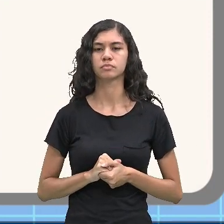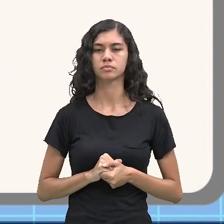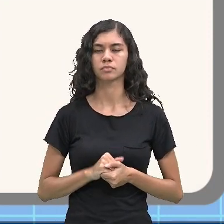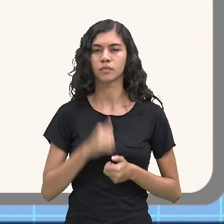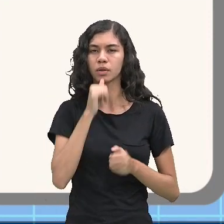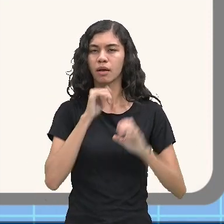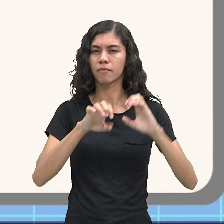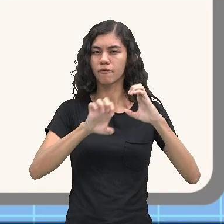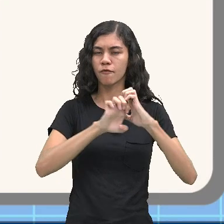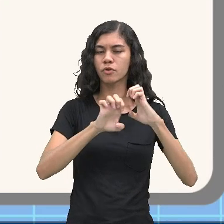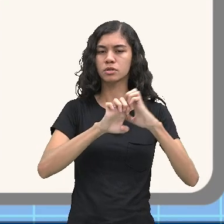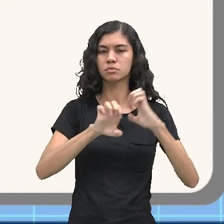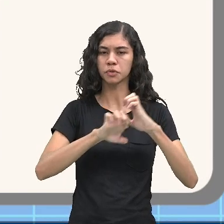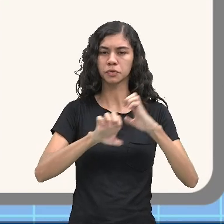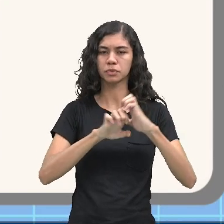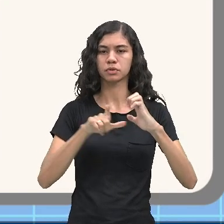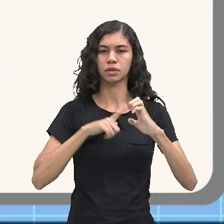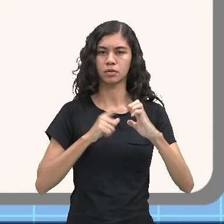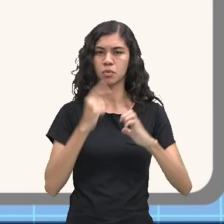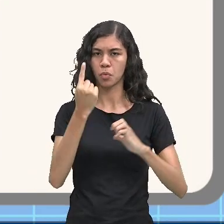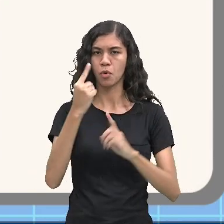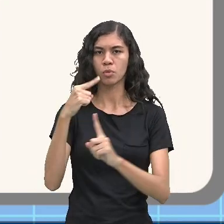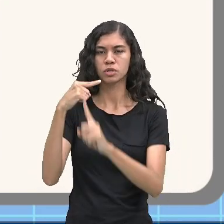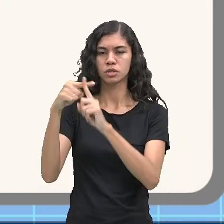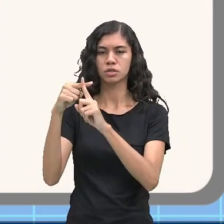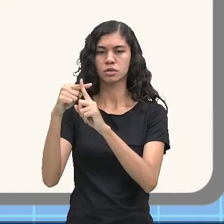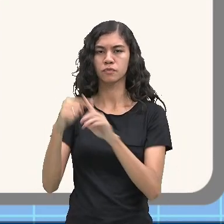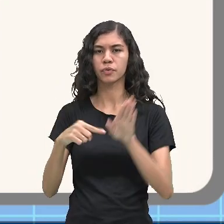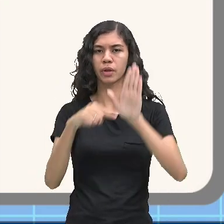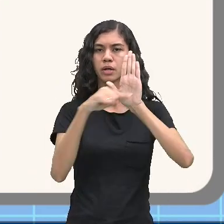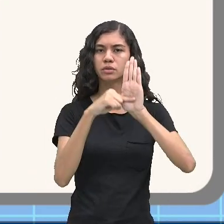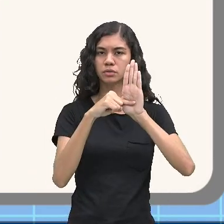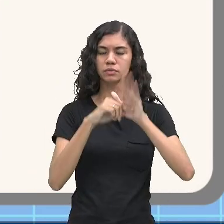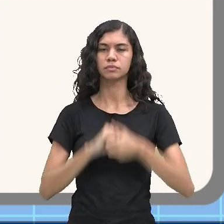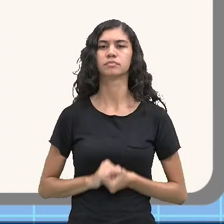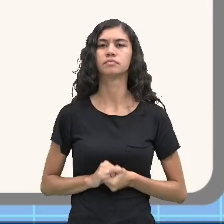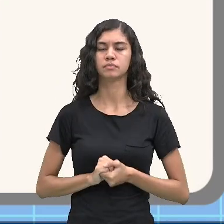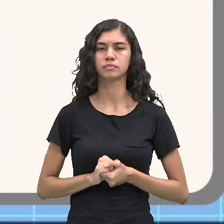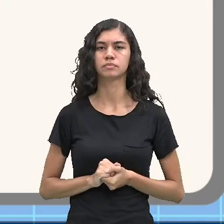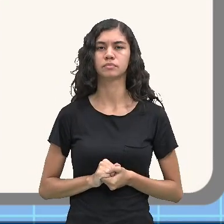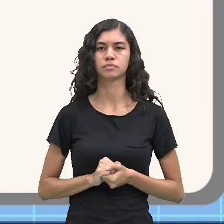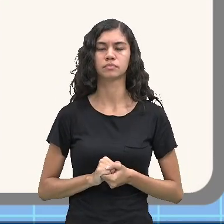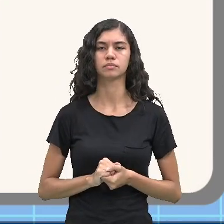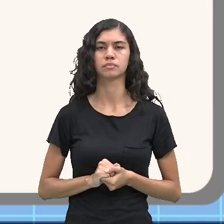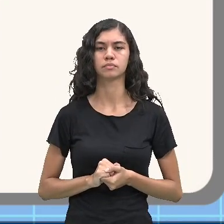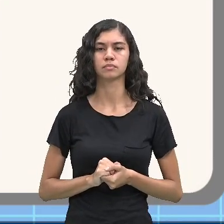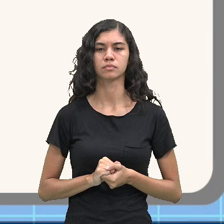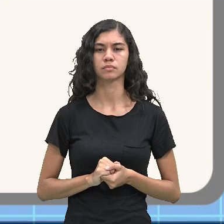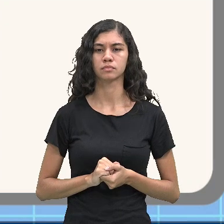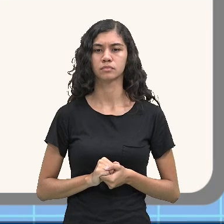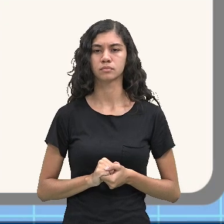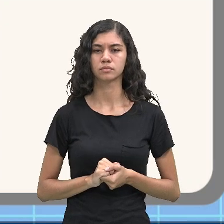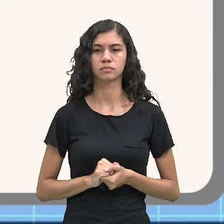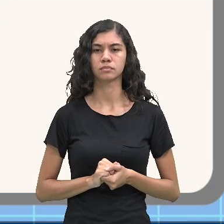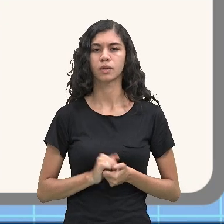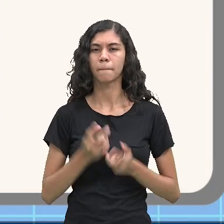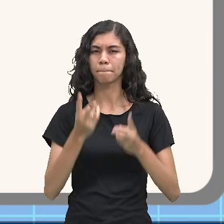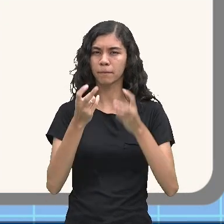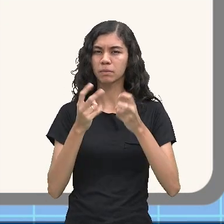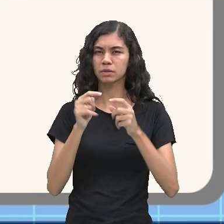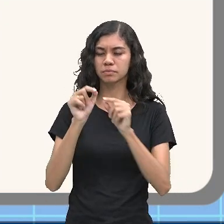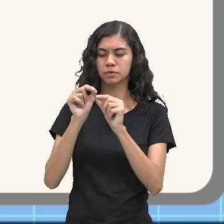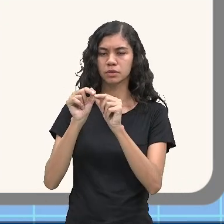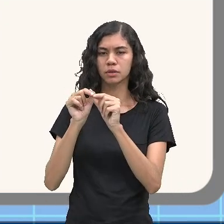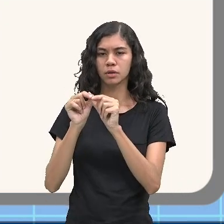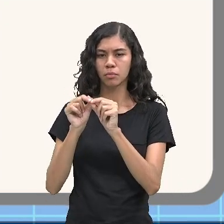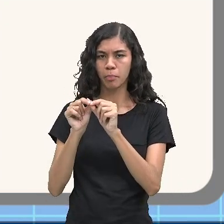eletromotriz e nós temos dois polos, um polo positivo e um polo negativo, tá certo? Veja, a barrinha maior, vertical maior, é o